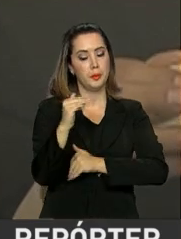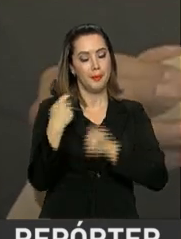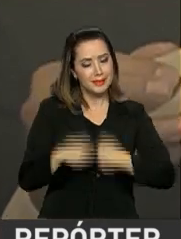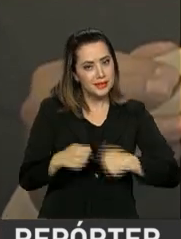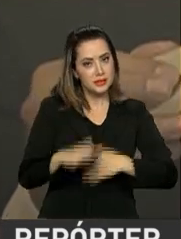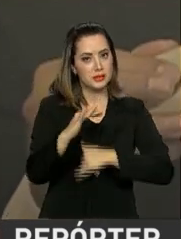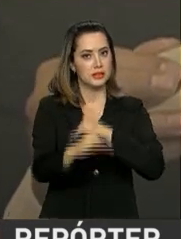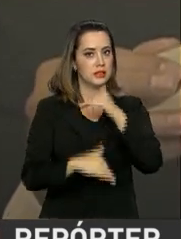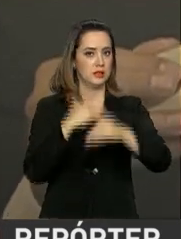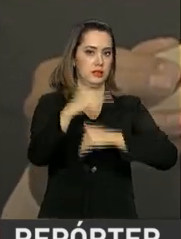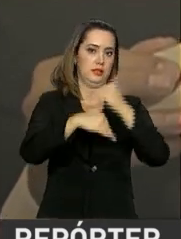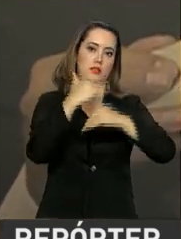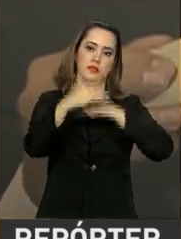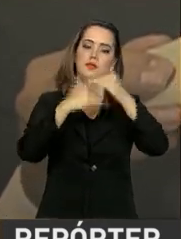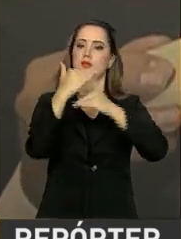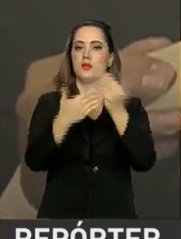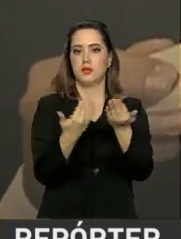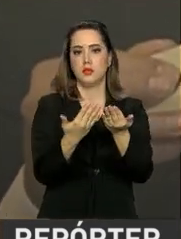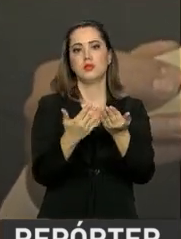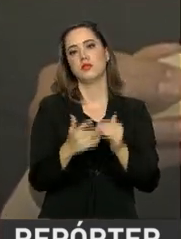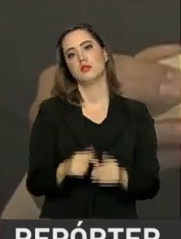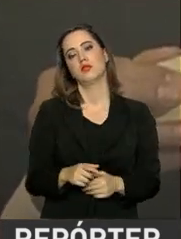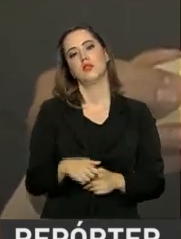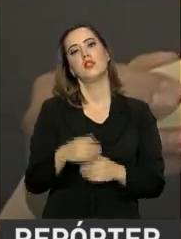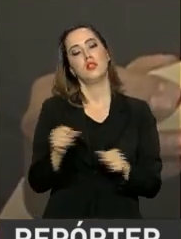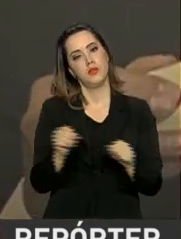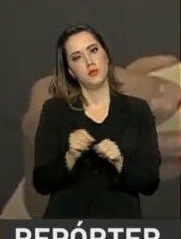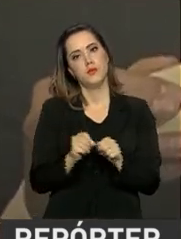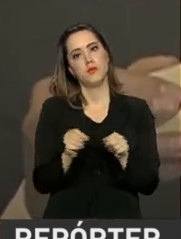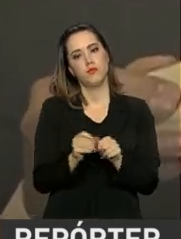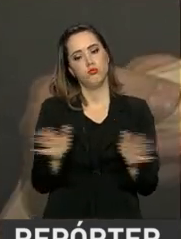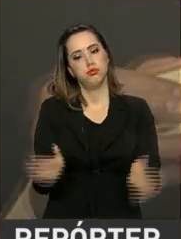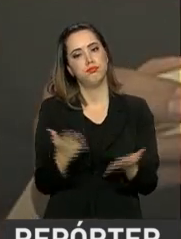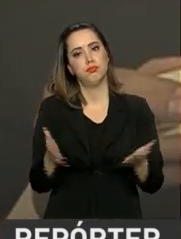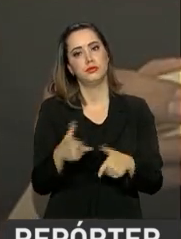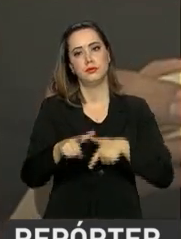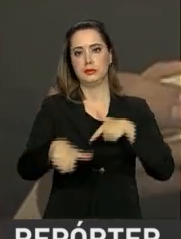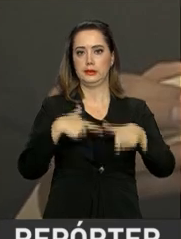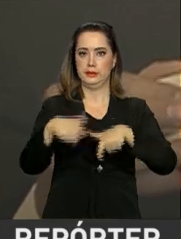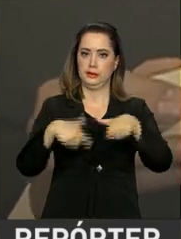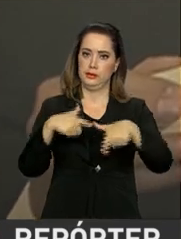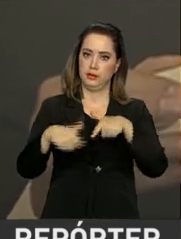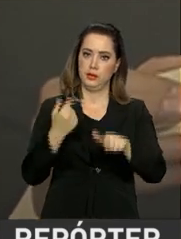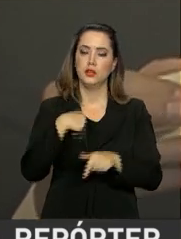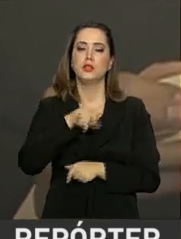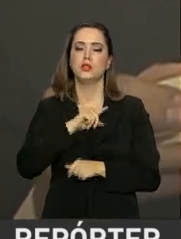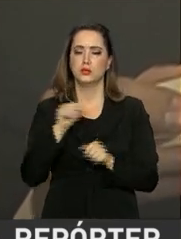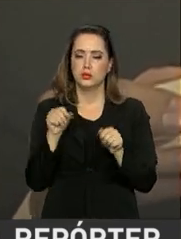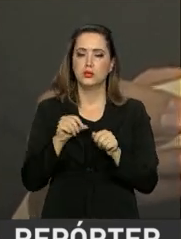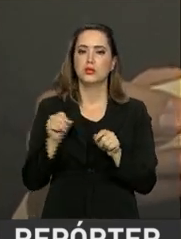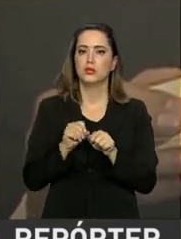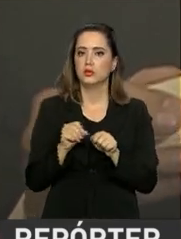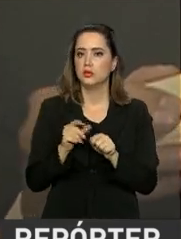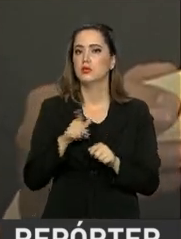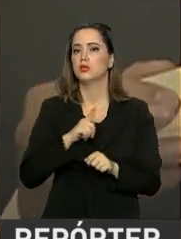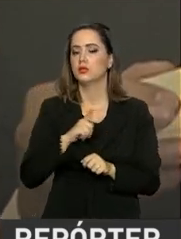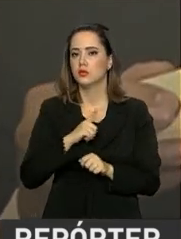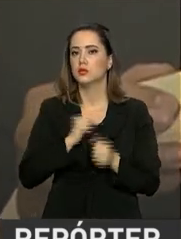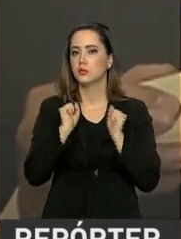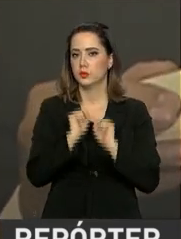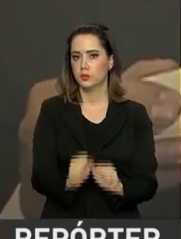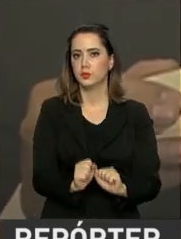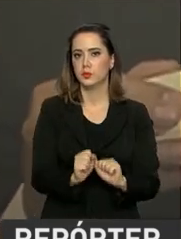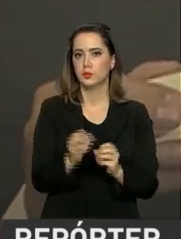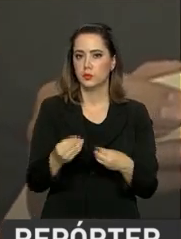de investimento para crescer, para gerar os empregos necessários. Vamos ter condições de